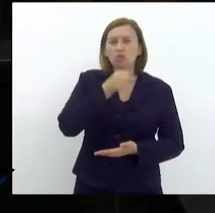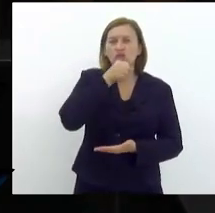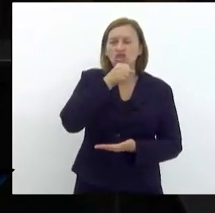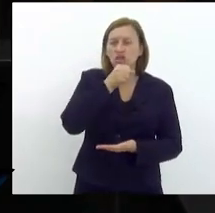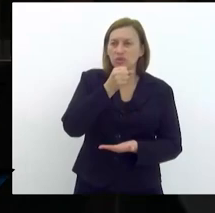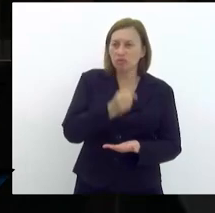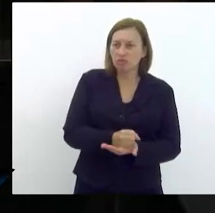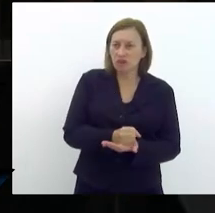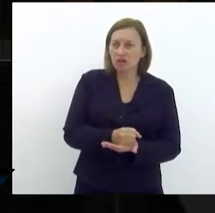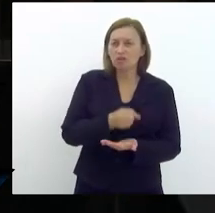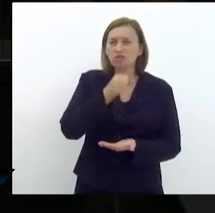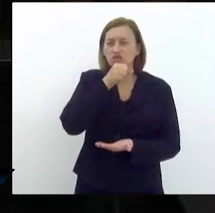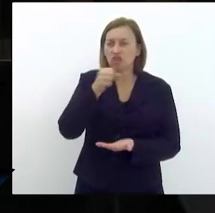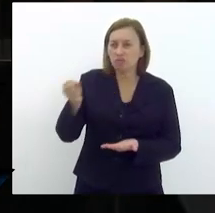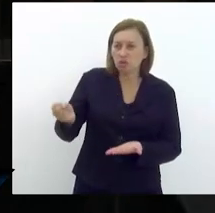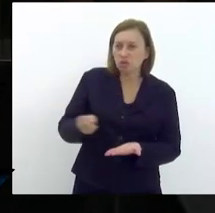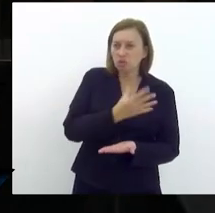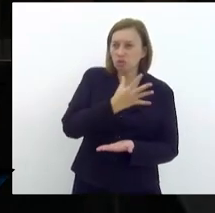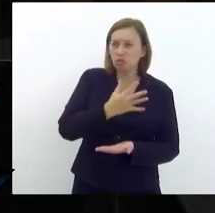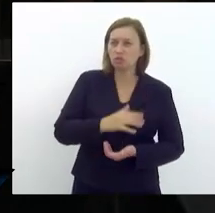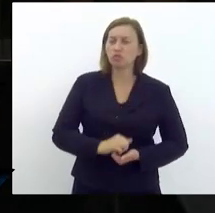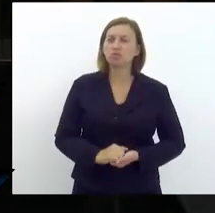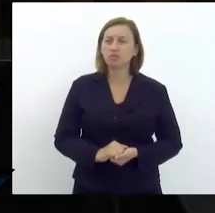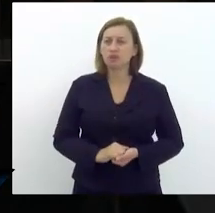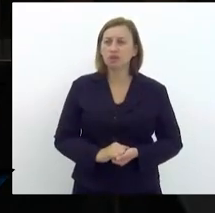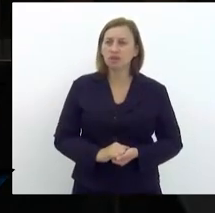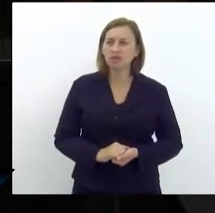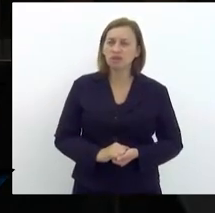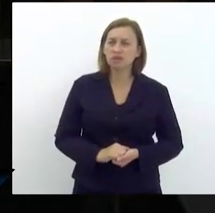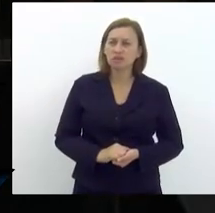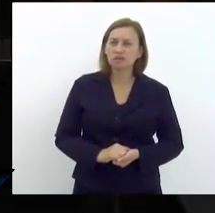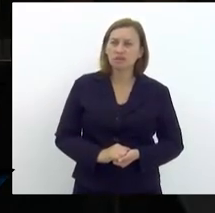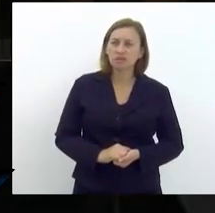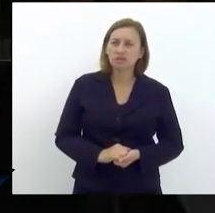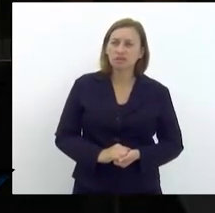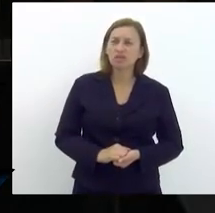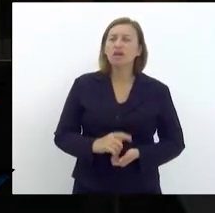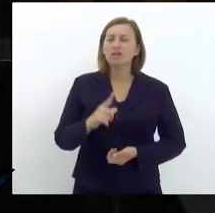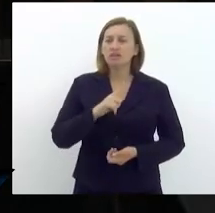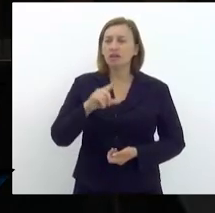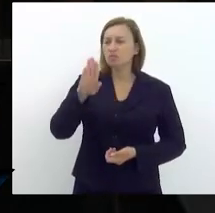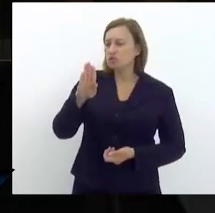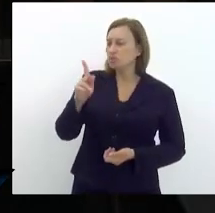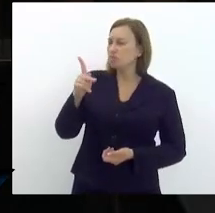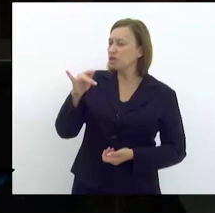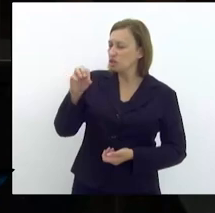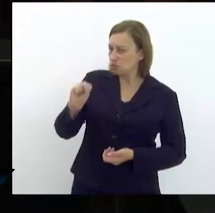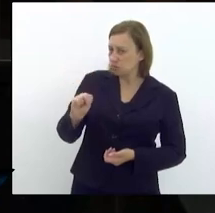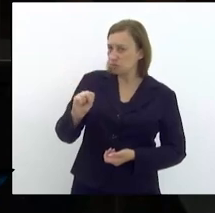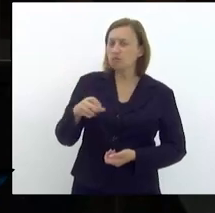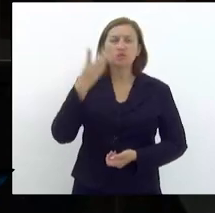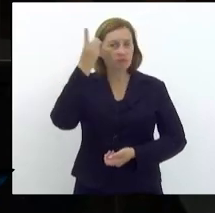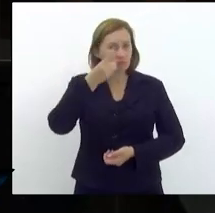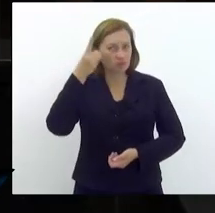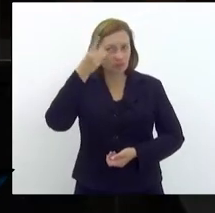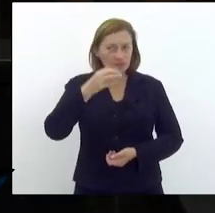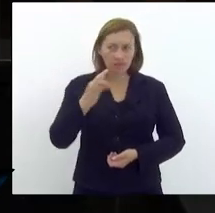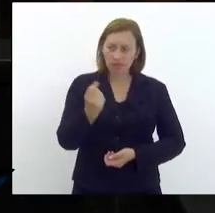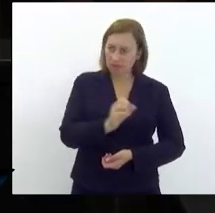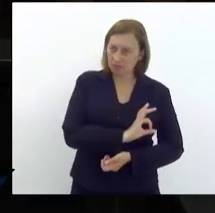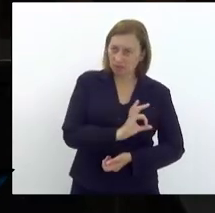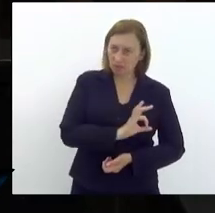e novo testamento mas tiveram muitos bispos deputada Marta Rocha